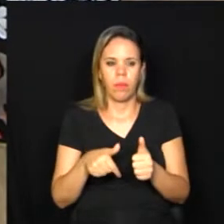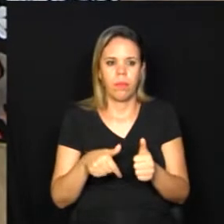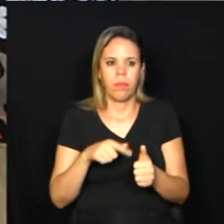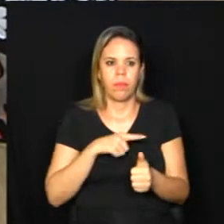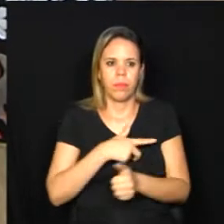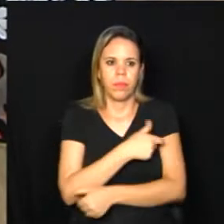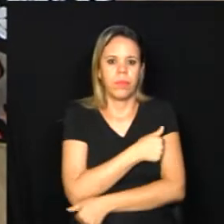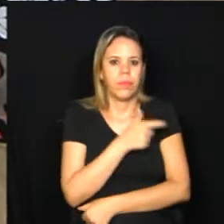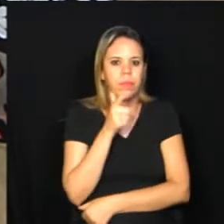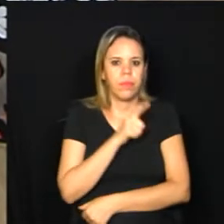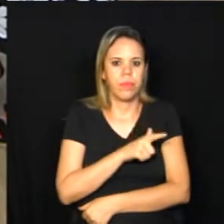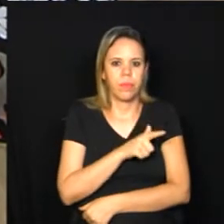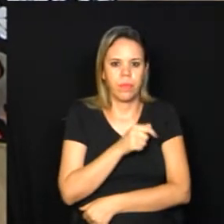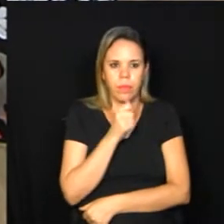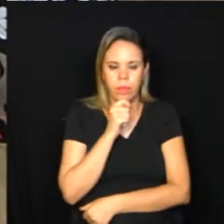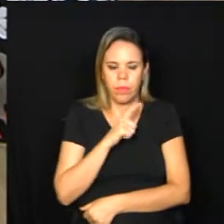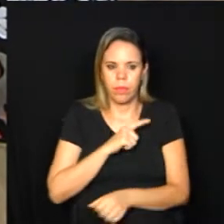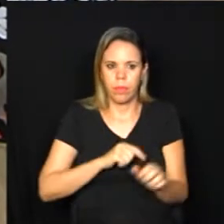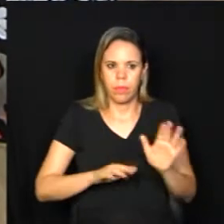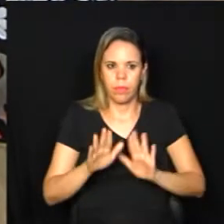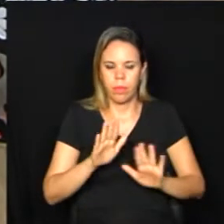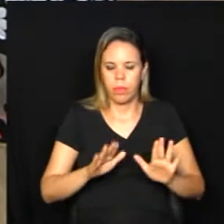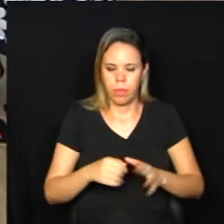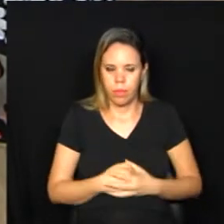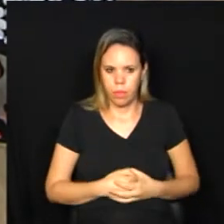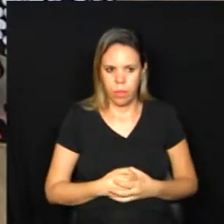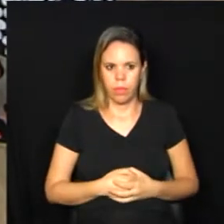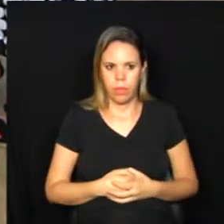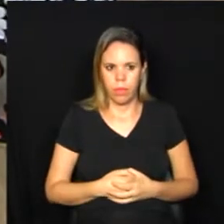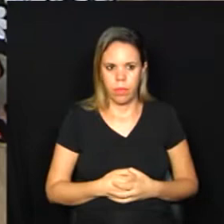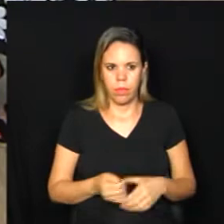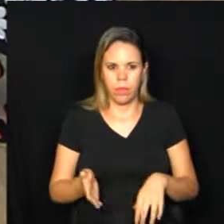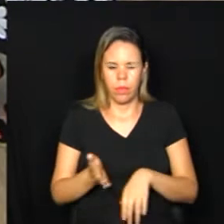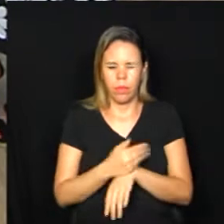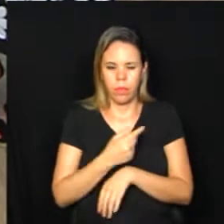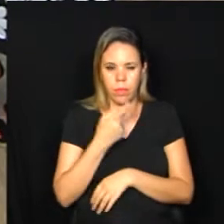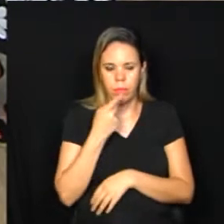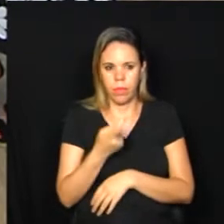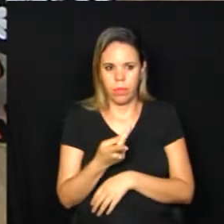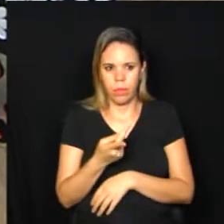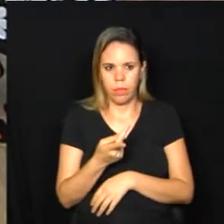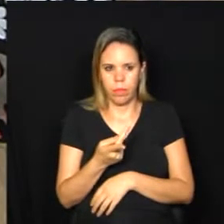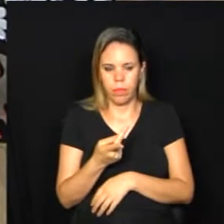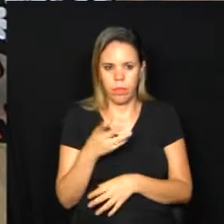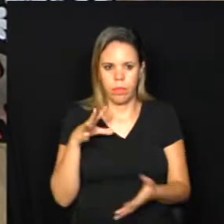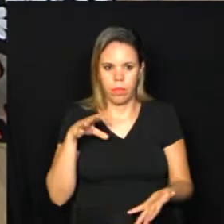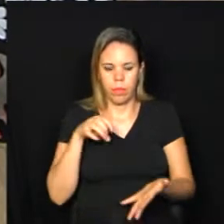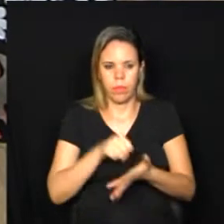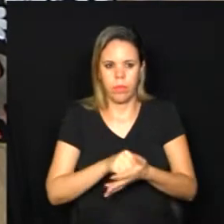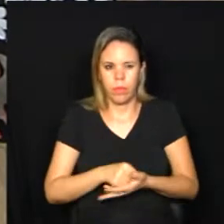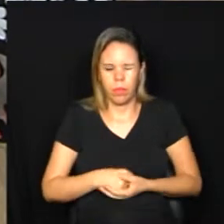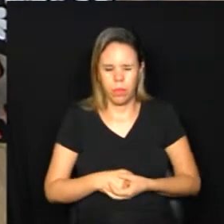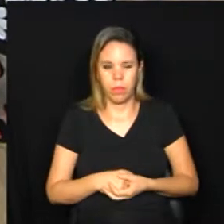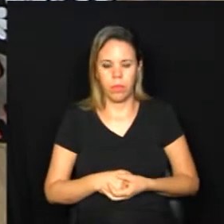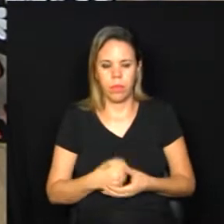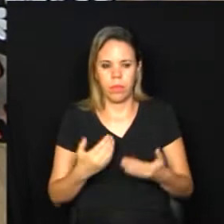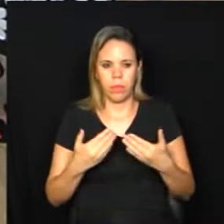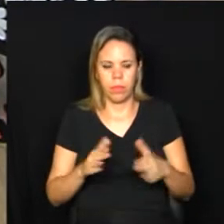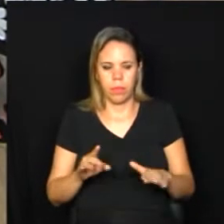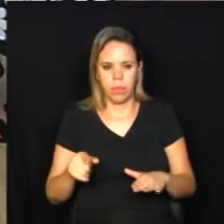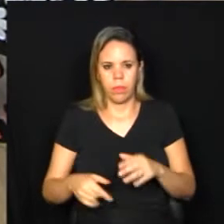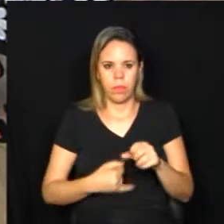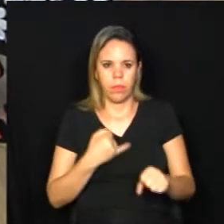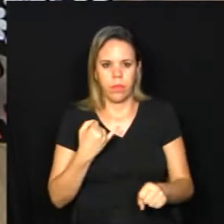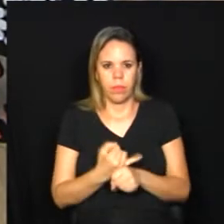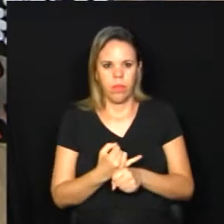a vacina, mas a gente ainda tem que tomar todos os cuidados. Antes da gente falar sobre pré-cadastro, Mirna, eu abri aqui o